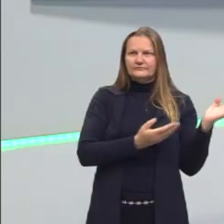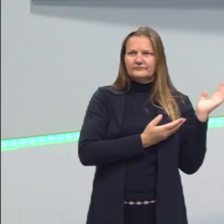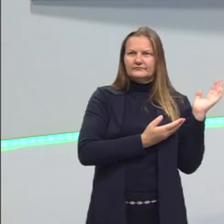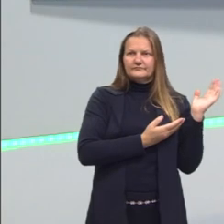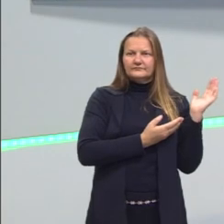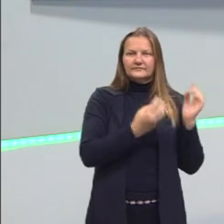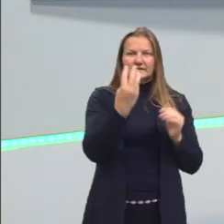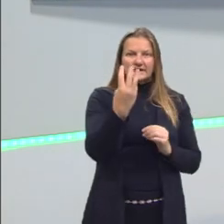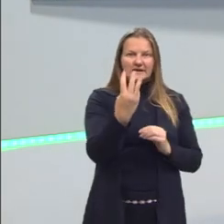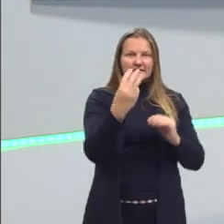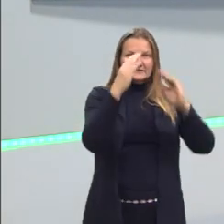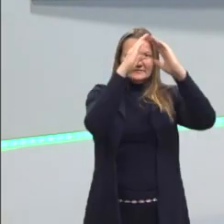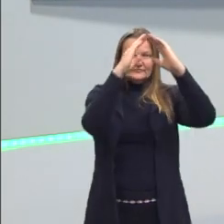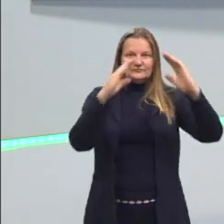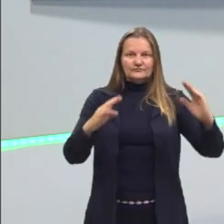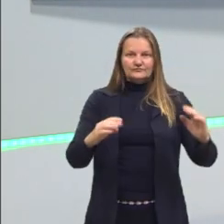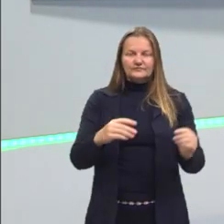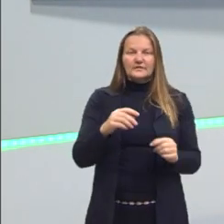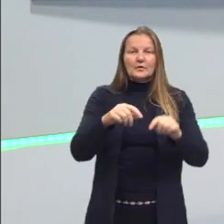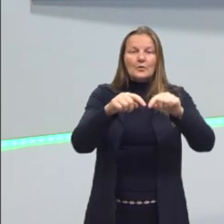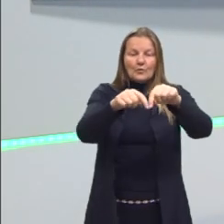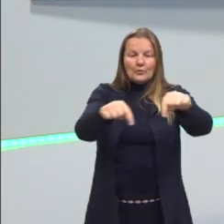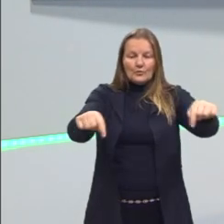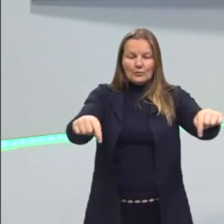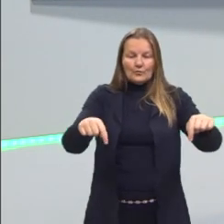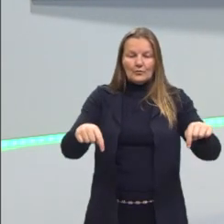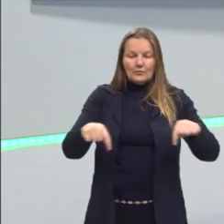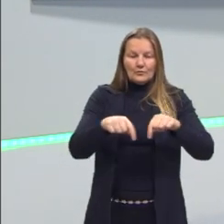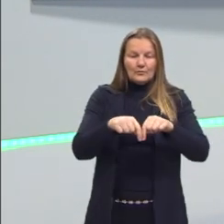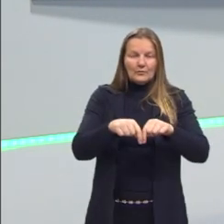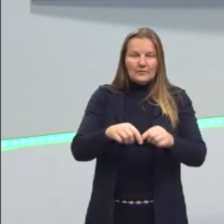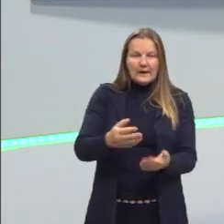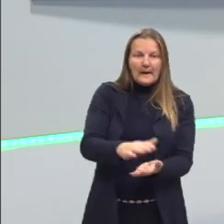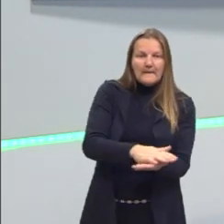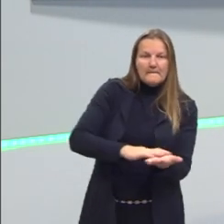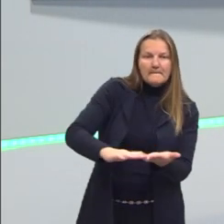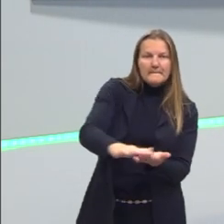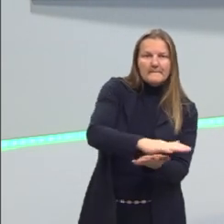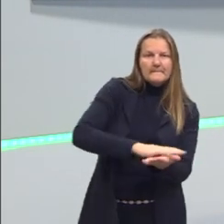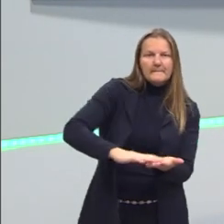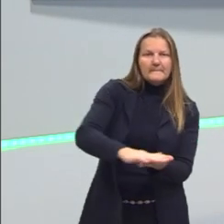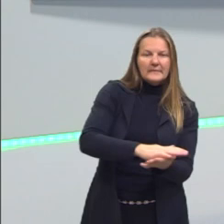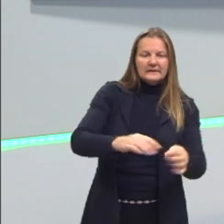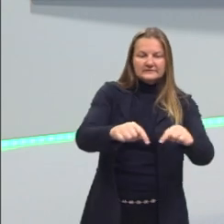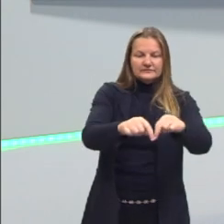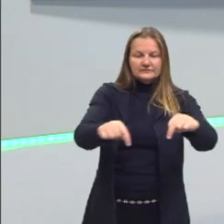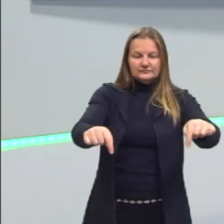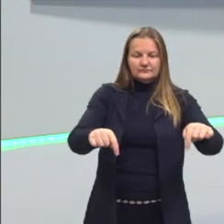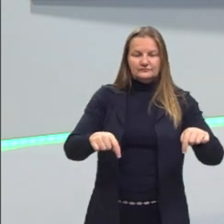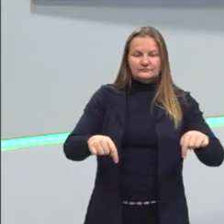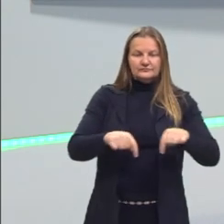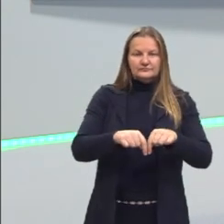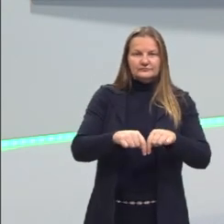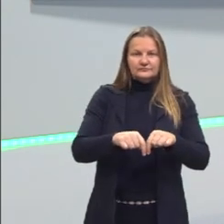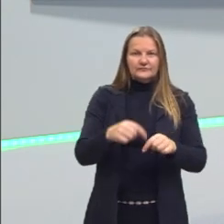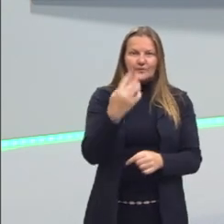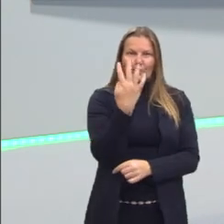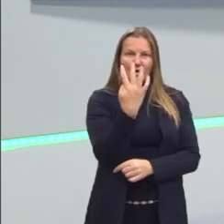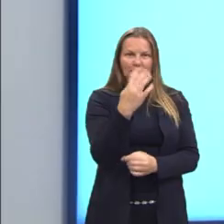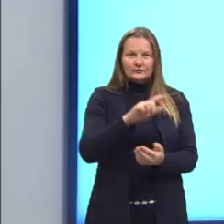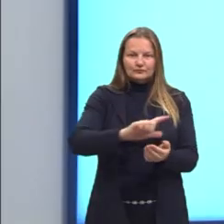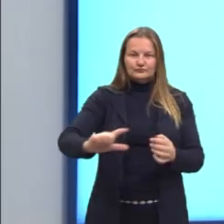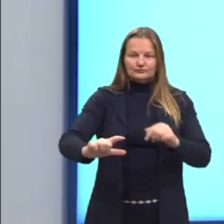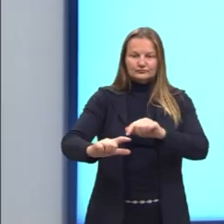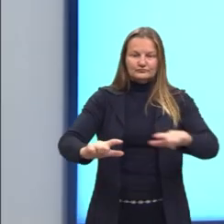laterais da pirâmide quadrangular são a base é formada por um quadrilátero 4 lados